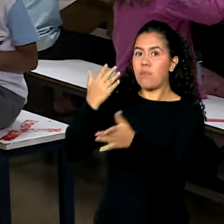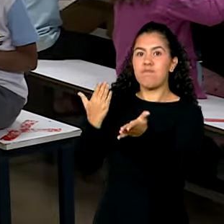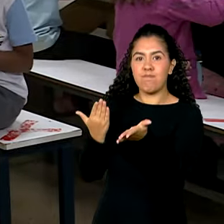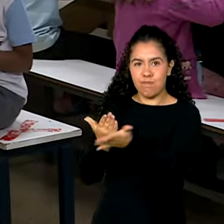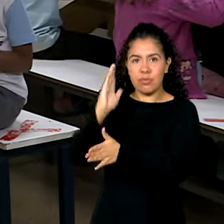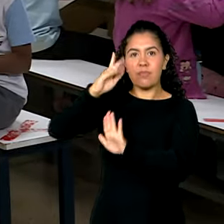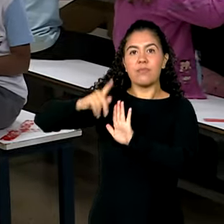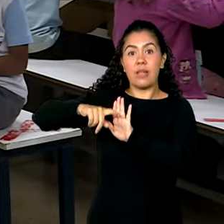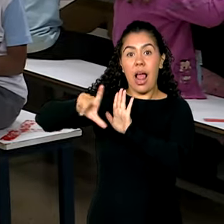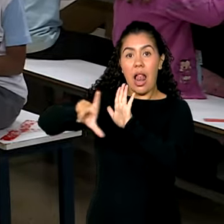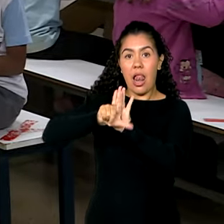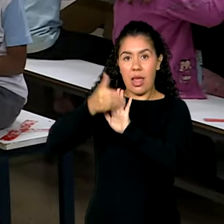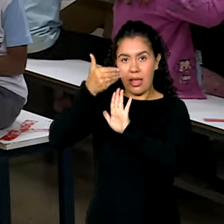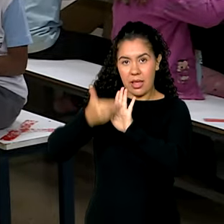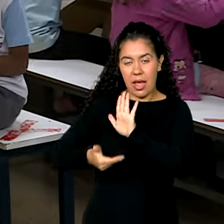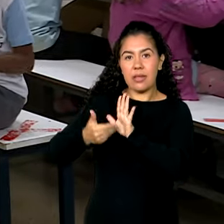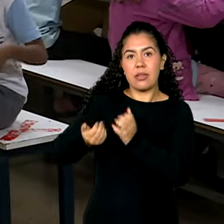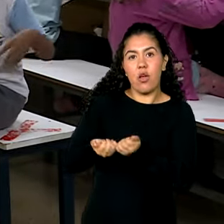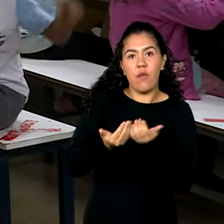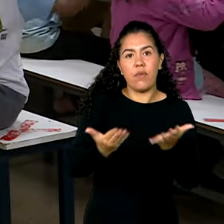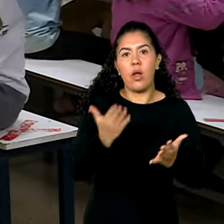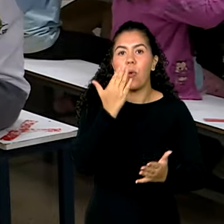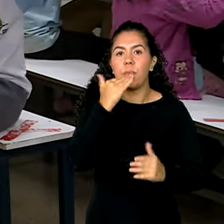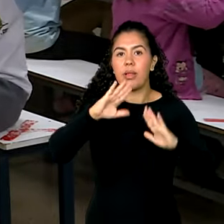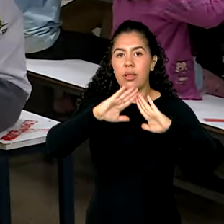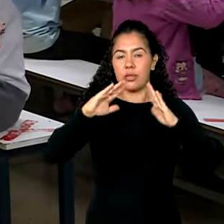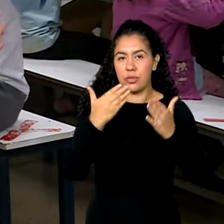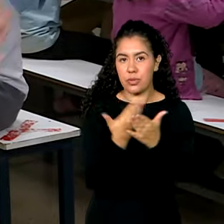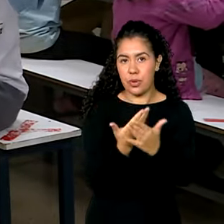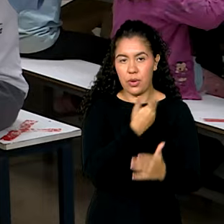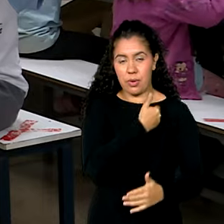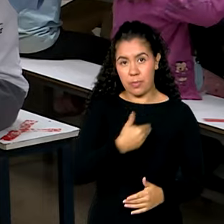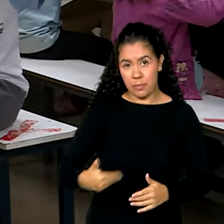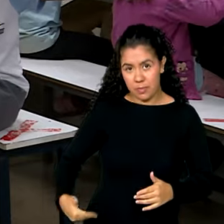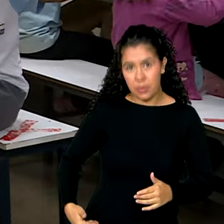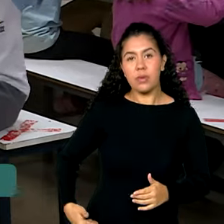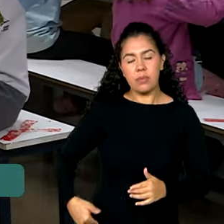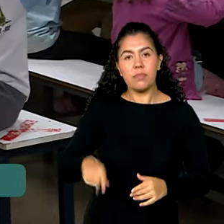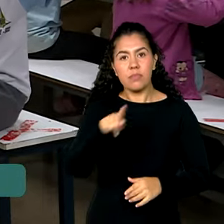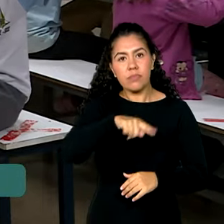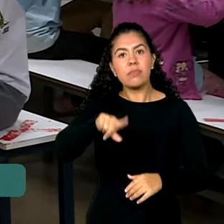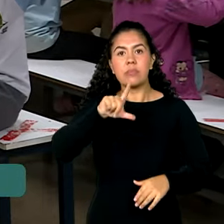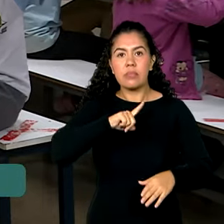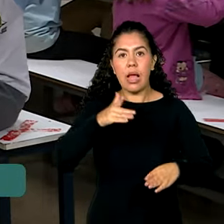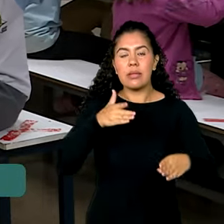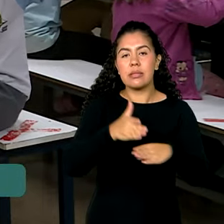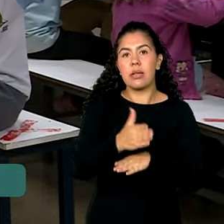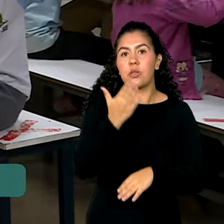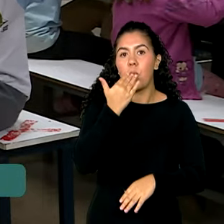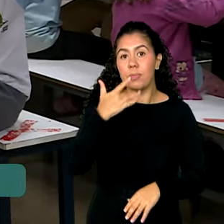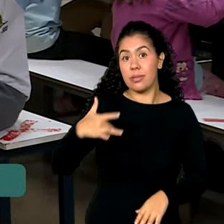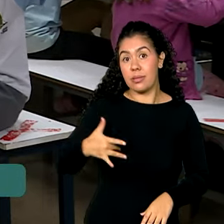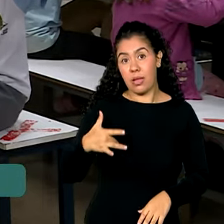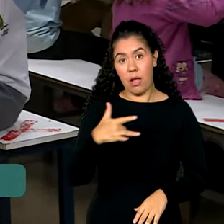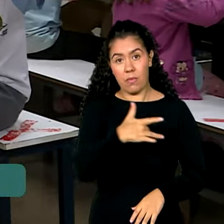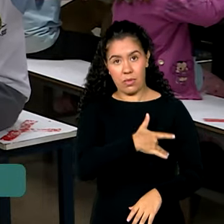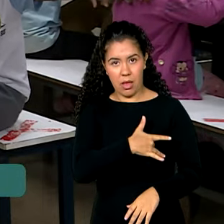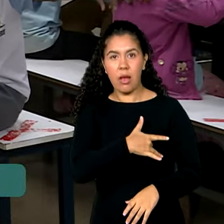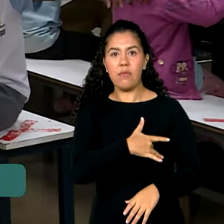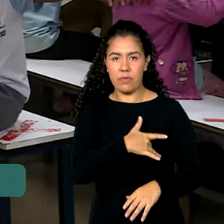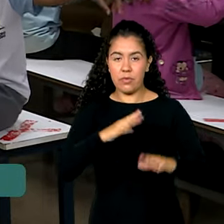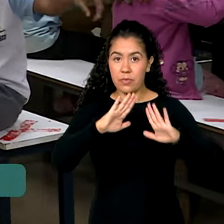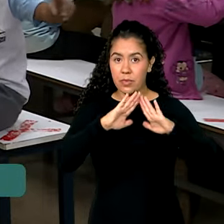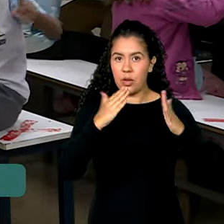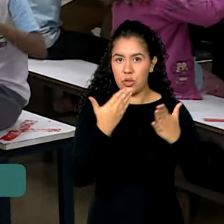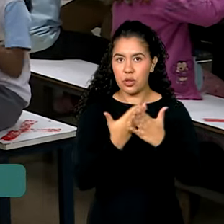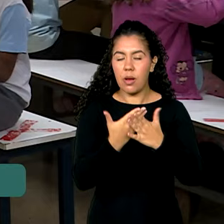Ela prevê que todos os estudantes matriculados nas escolas públicas tenham acesso a comida saudável dentro das escolas.